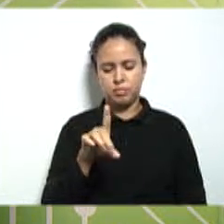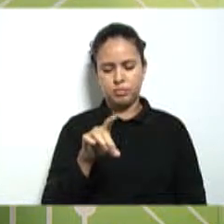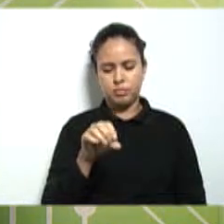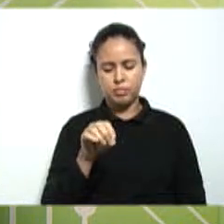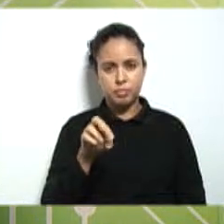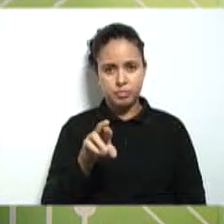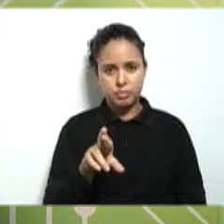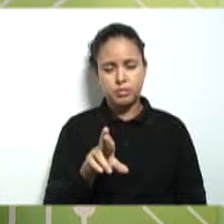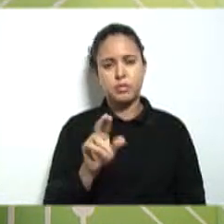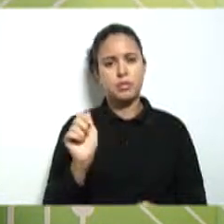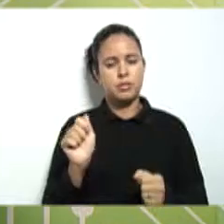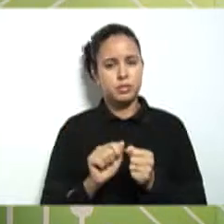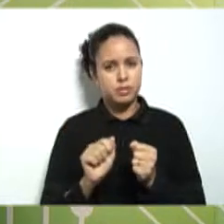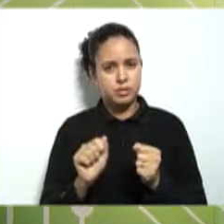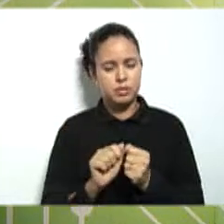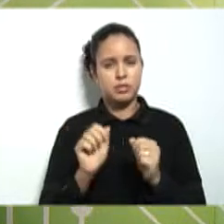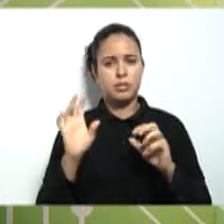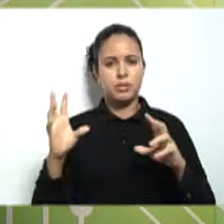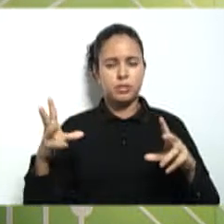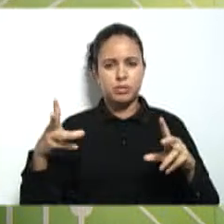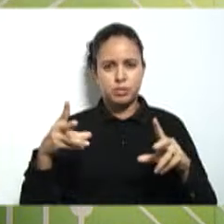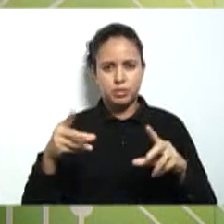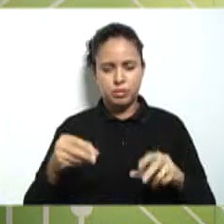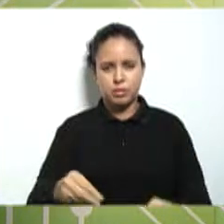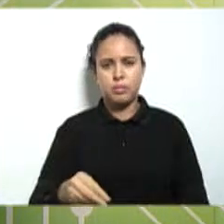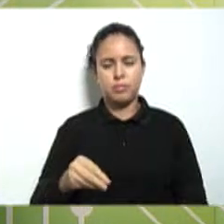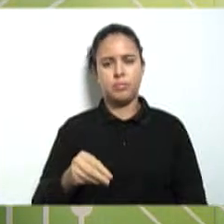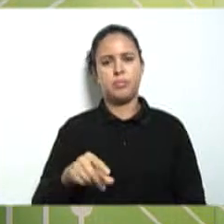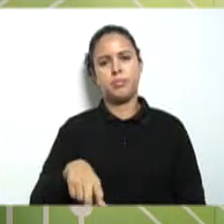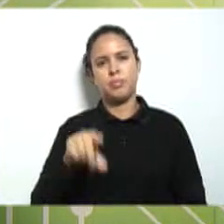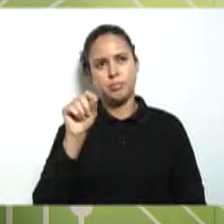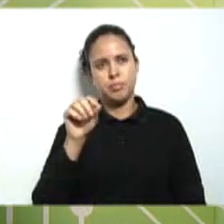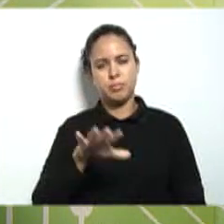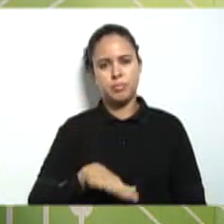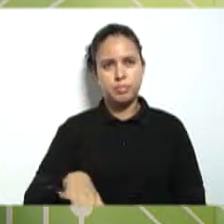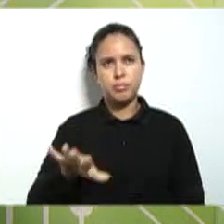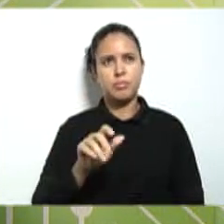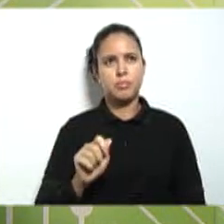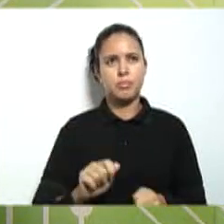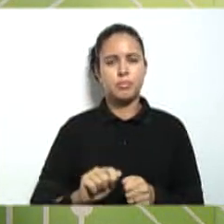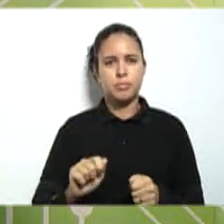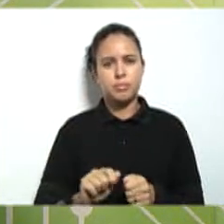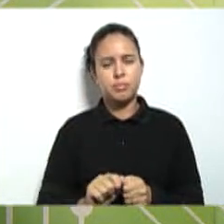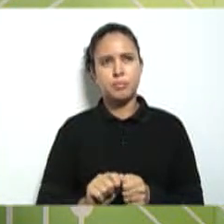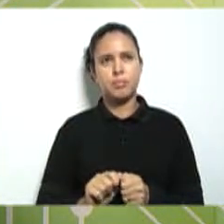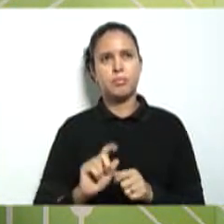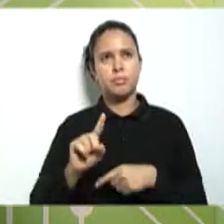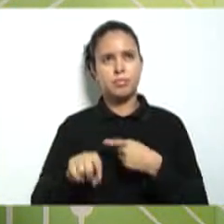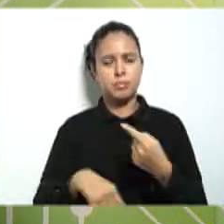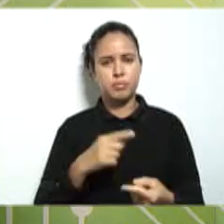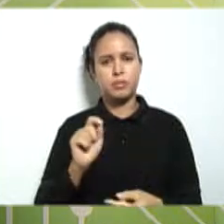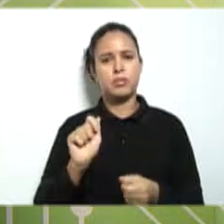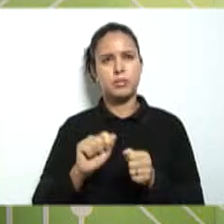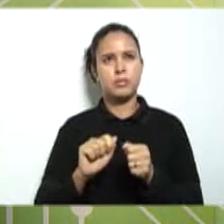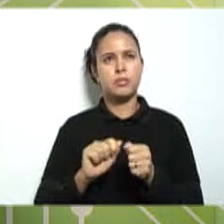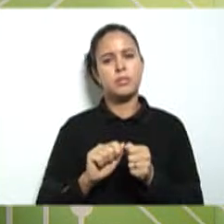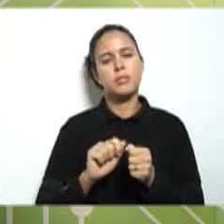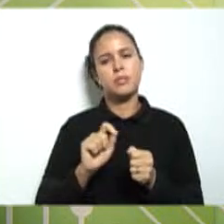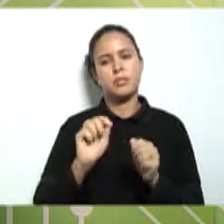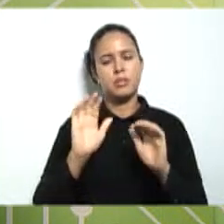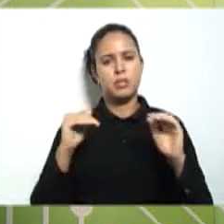ter feito quando vocês escolherem o ramo e fizerem o banner, vocês vão poder, a partir daí, então, fazer